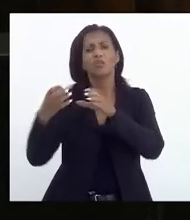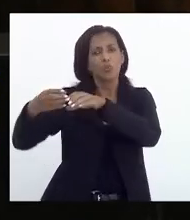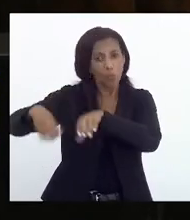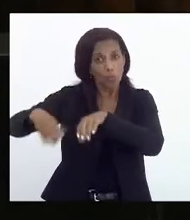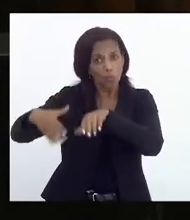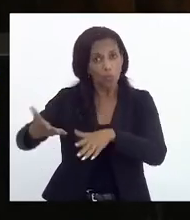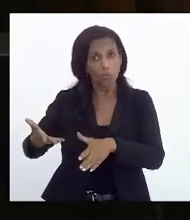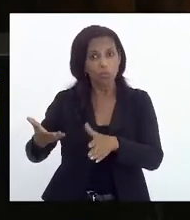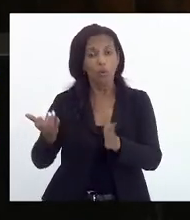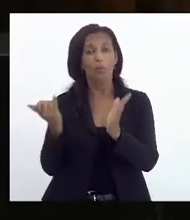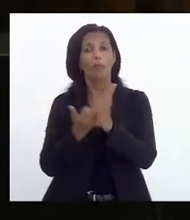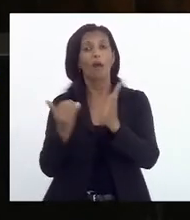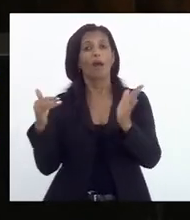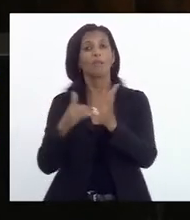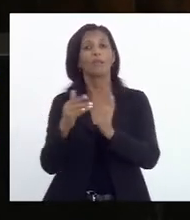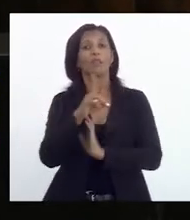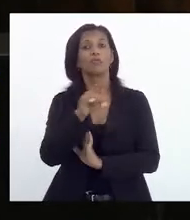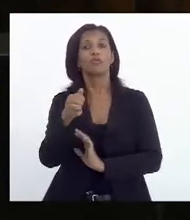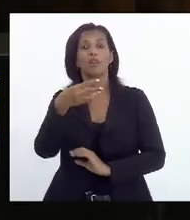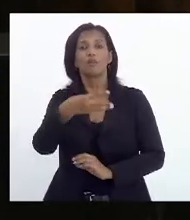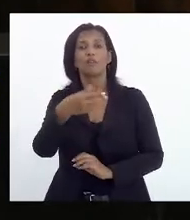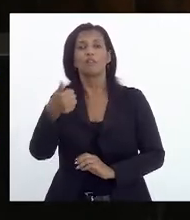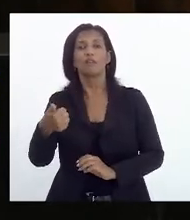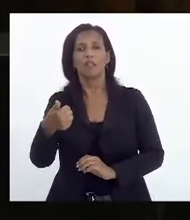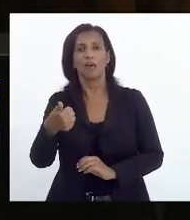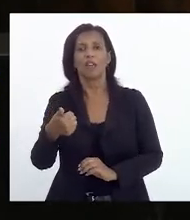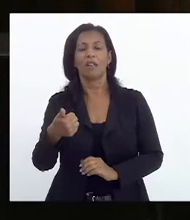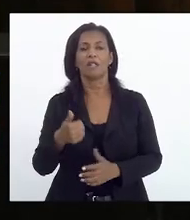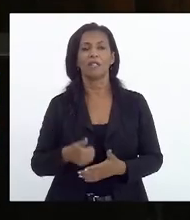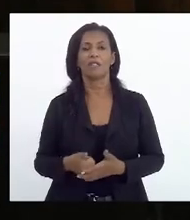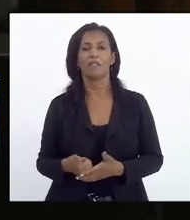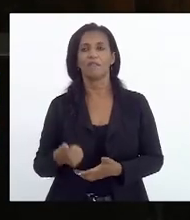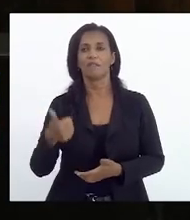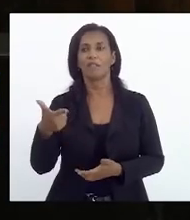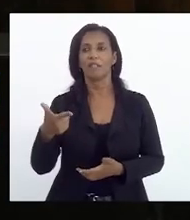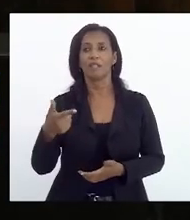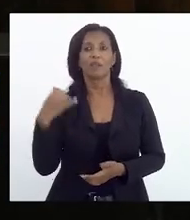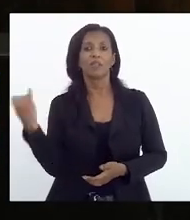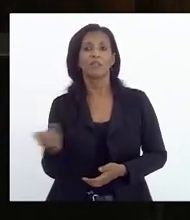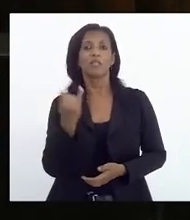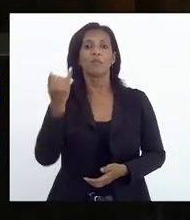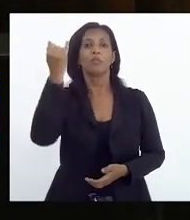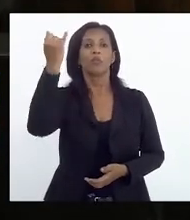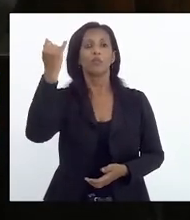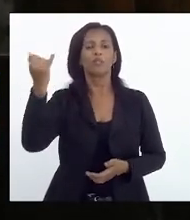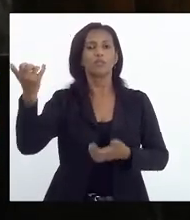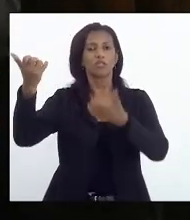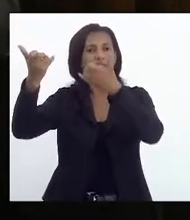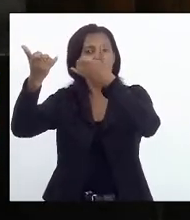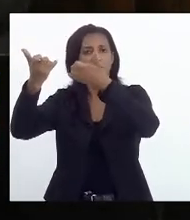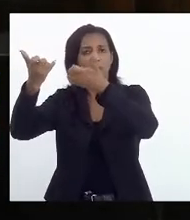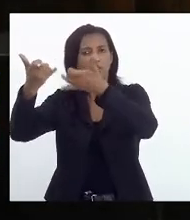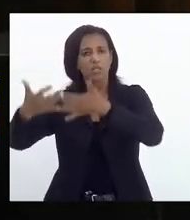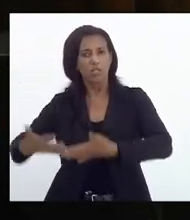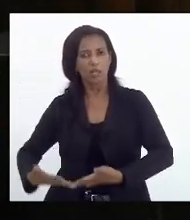concurso publicado até à data de 31 dezembro de 21 então sem importante esclarecer que tem um